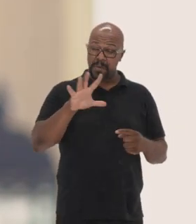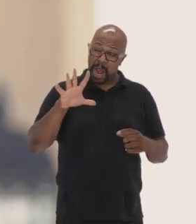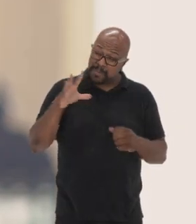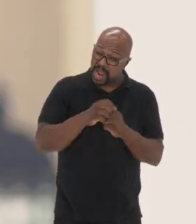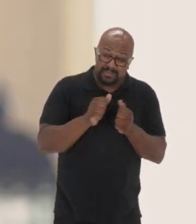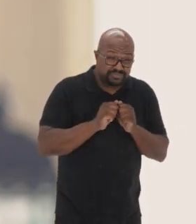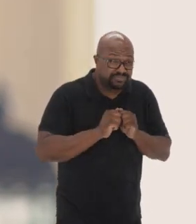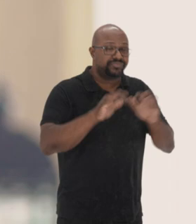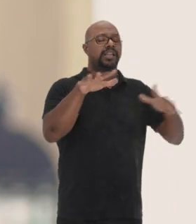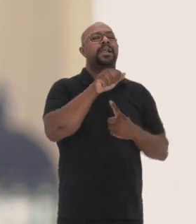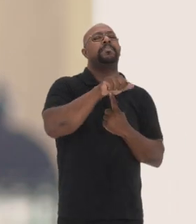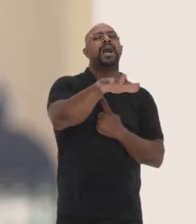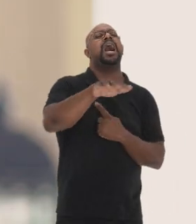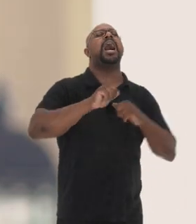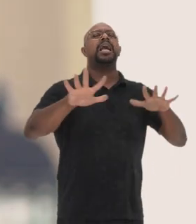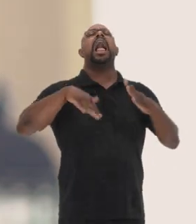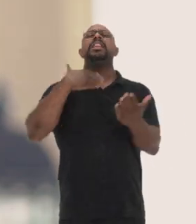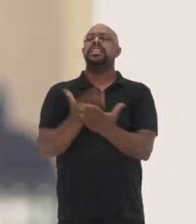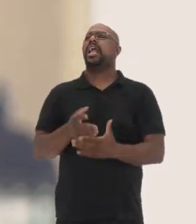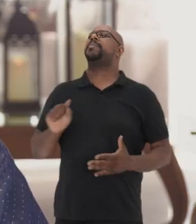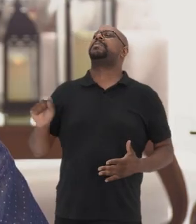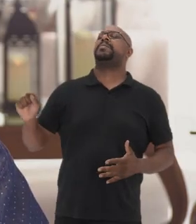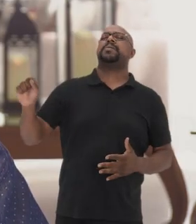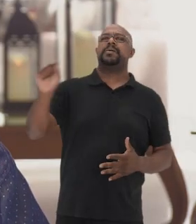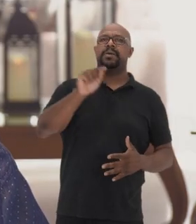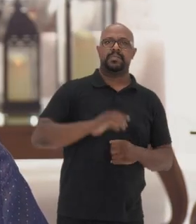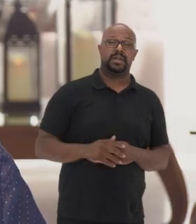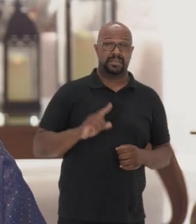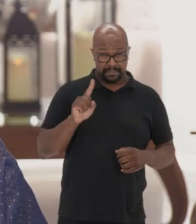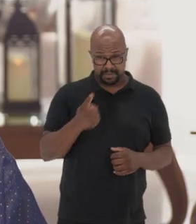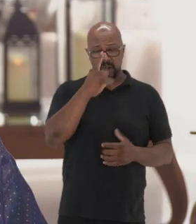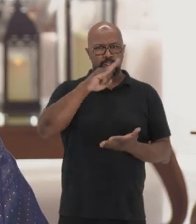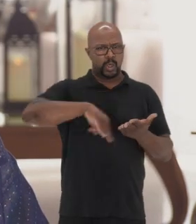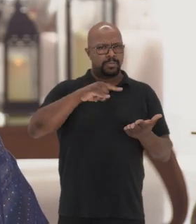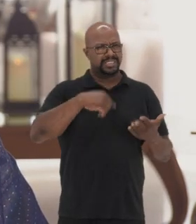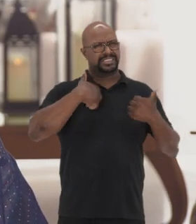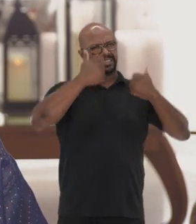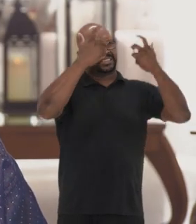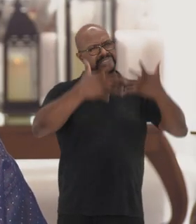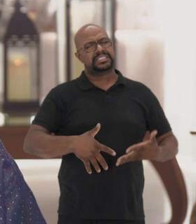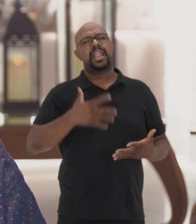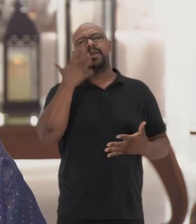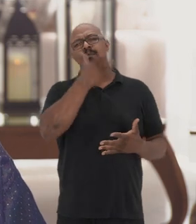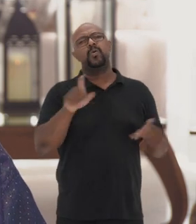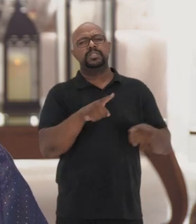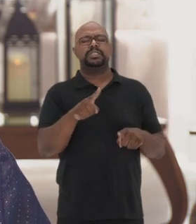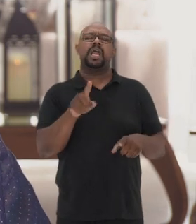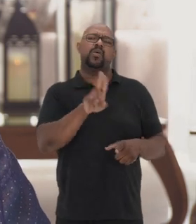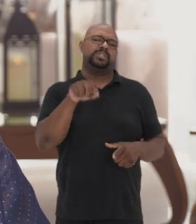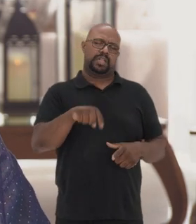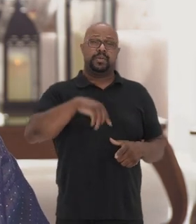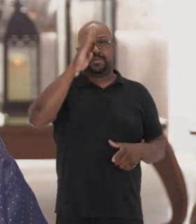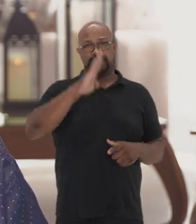deste local até as outras Capitanias os primeiros documentos que descrevem a música praticada no Brasil colonial